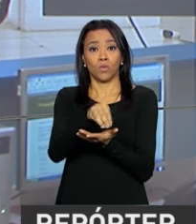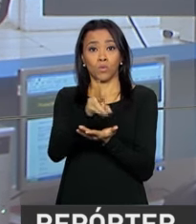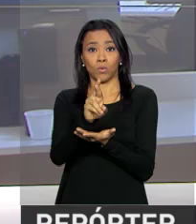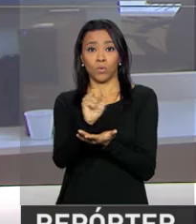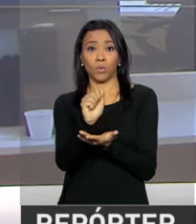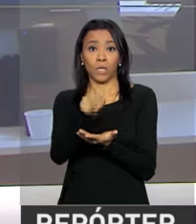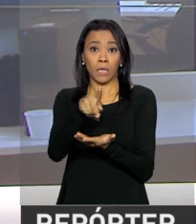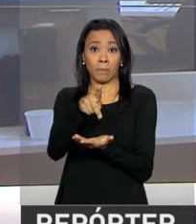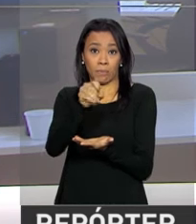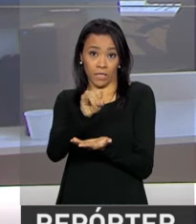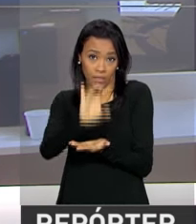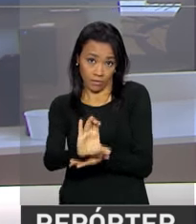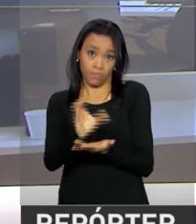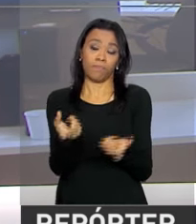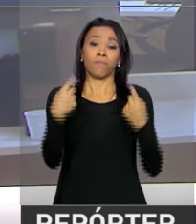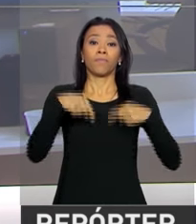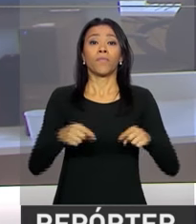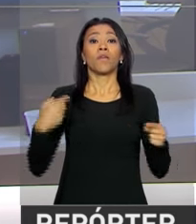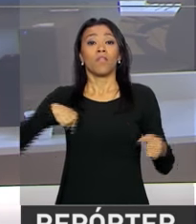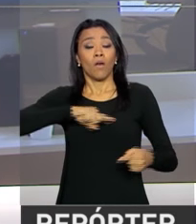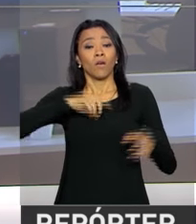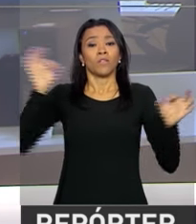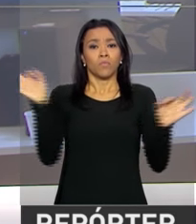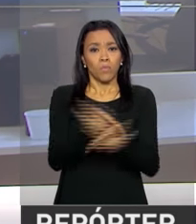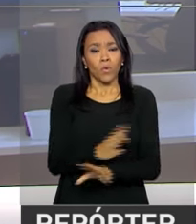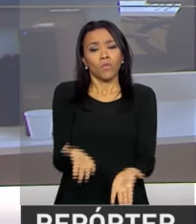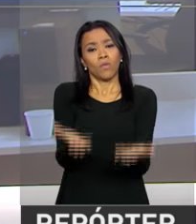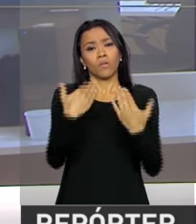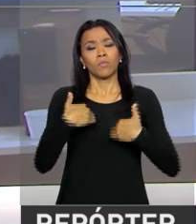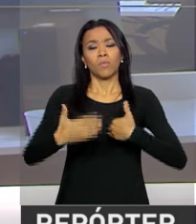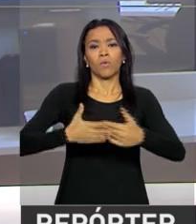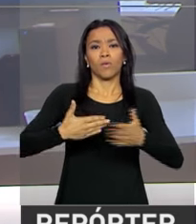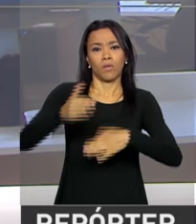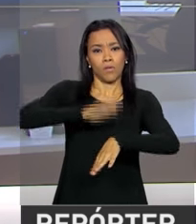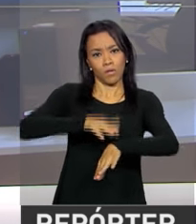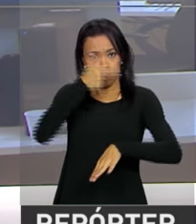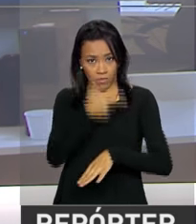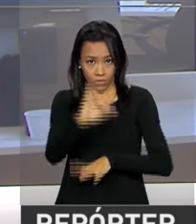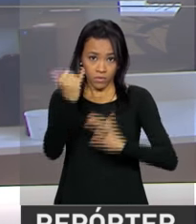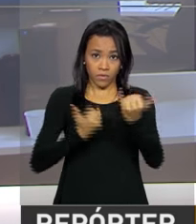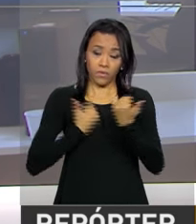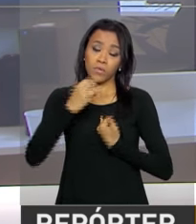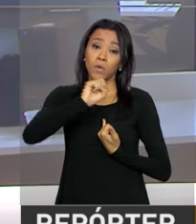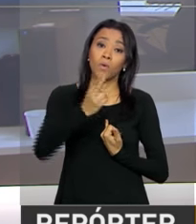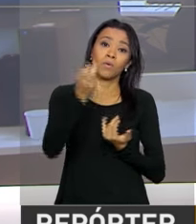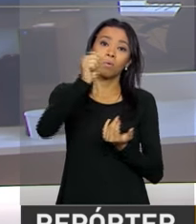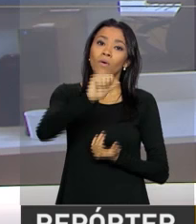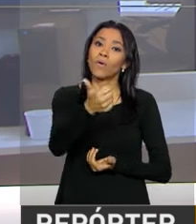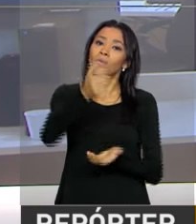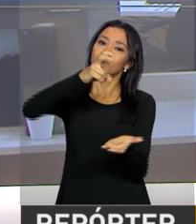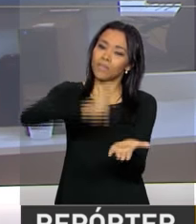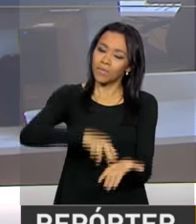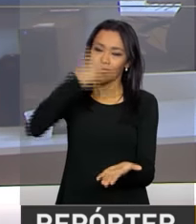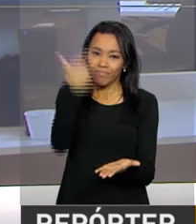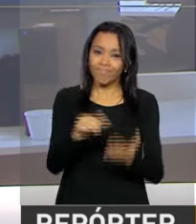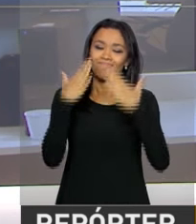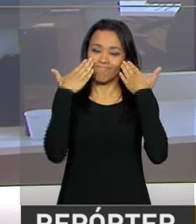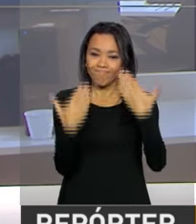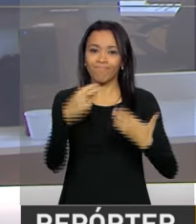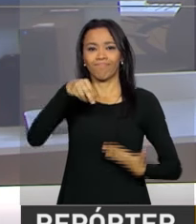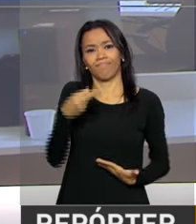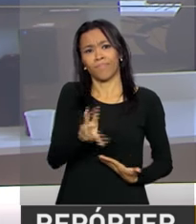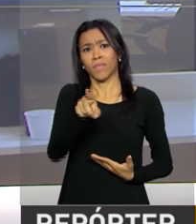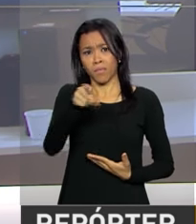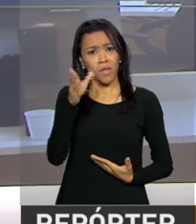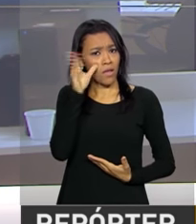adultos e nós ficamos por aqui voltamos a qualquer momento com outras informações ou às 11 da manhã na próxima edição do repórter NBR